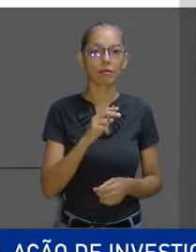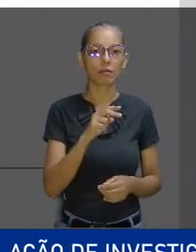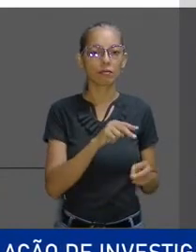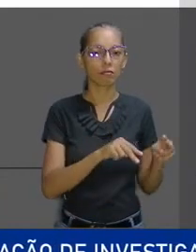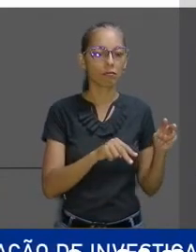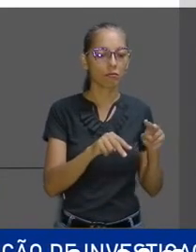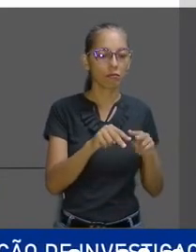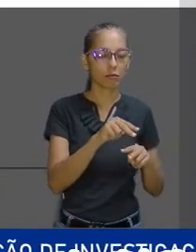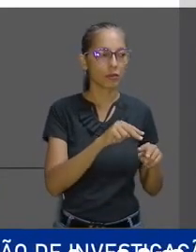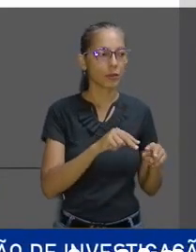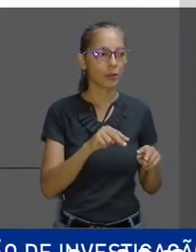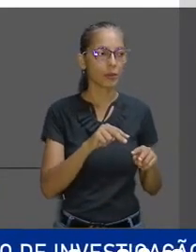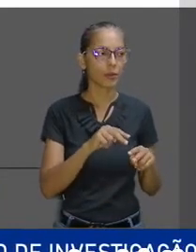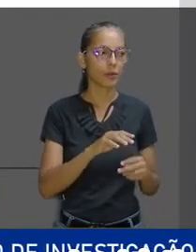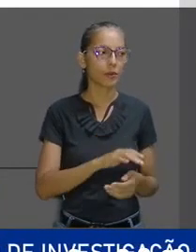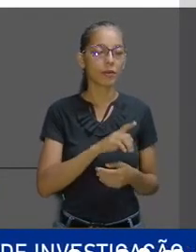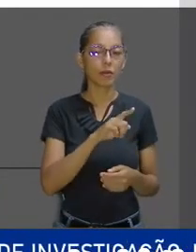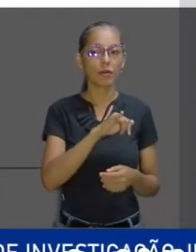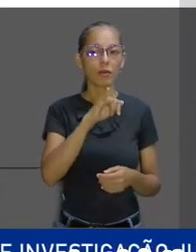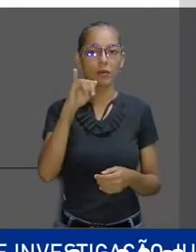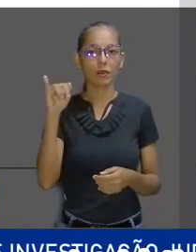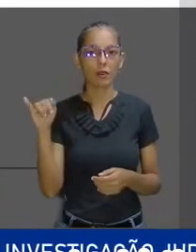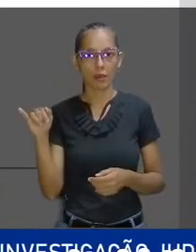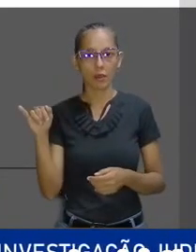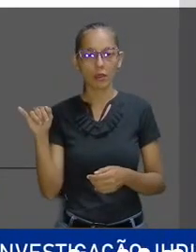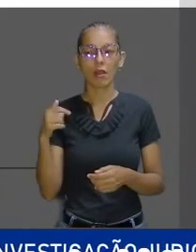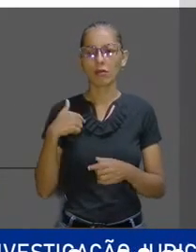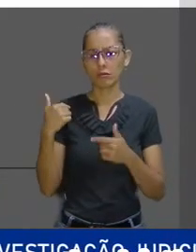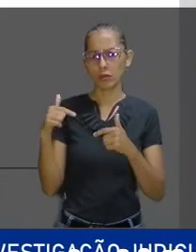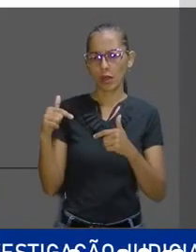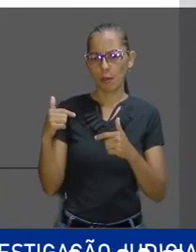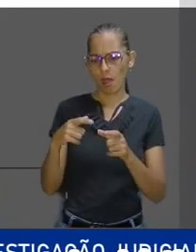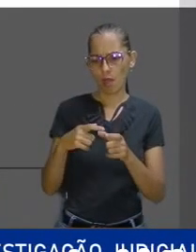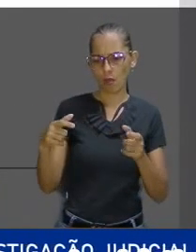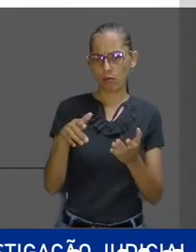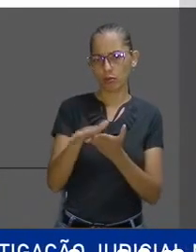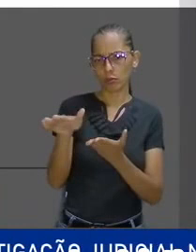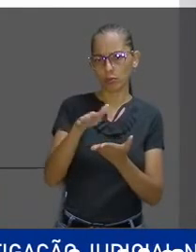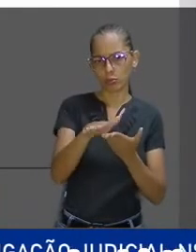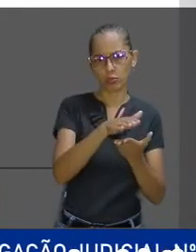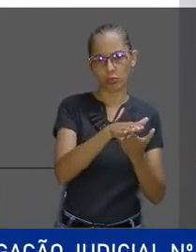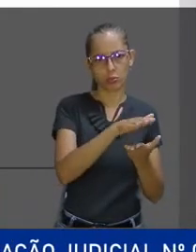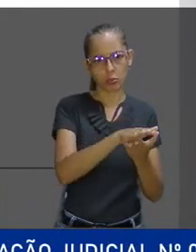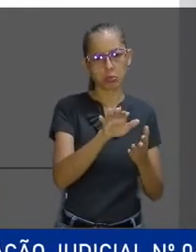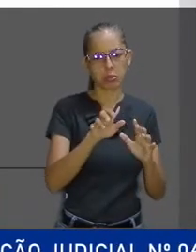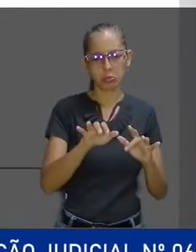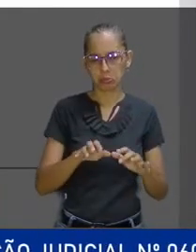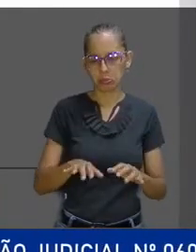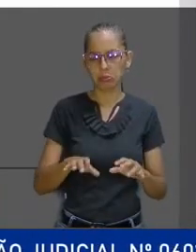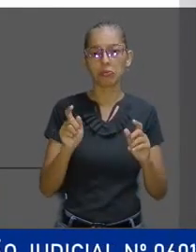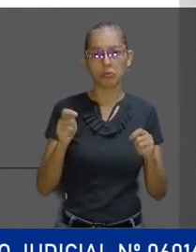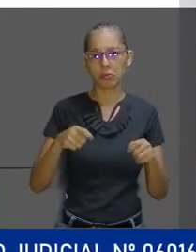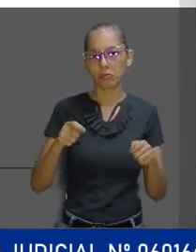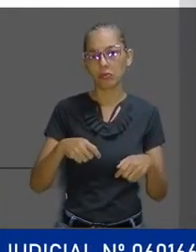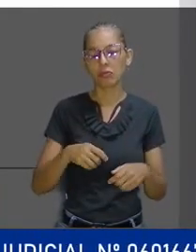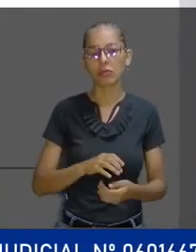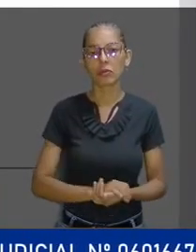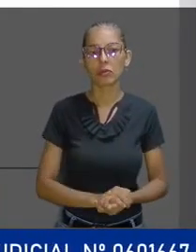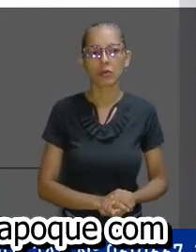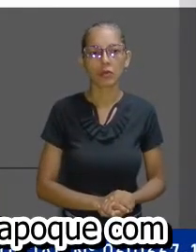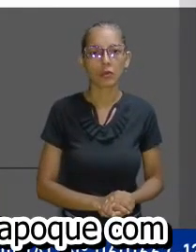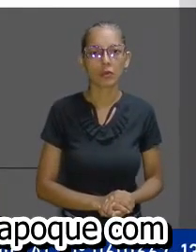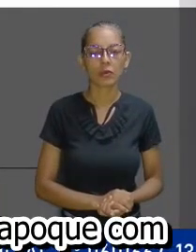publicidade digital, tendo prestado serviços para candidatos que concorriam ao Legislativo Federal e ao Executivo